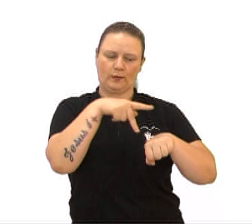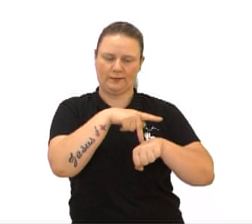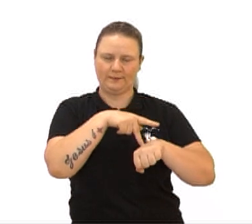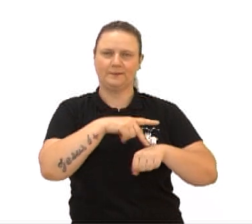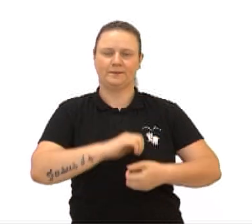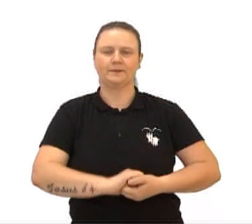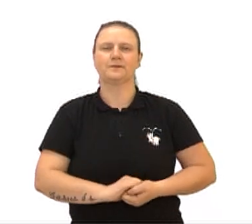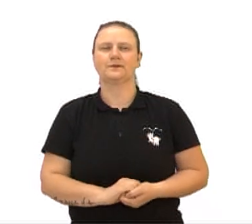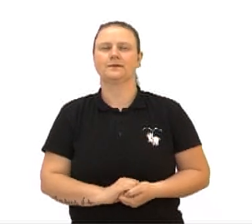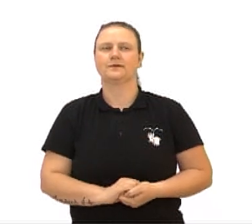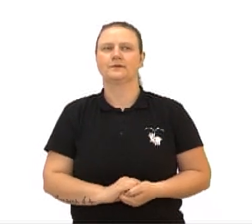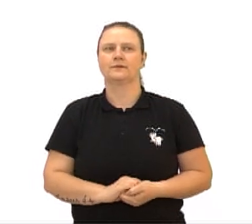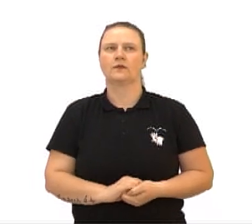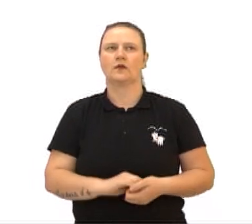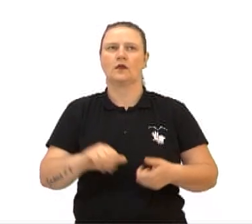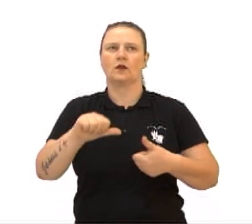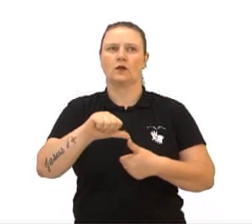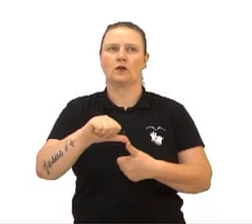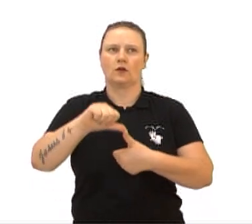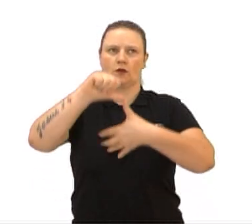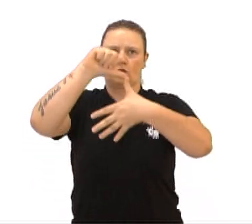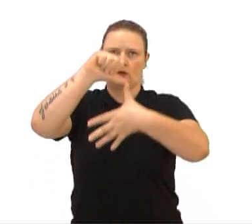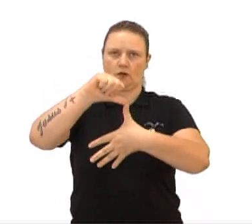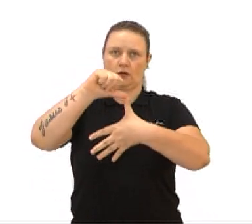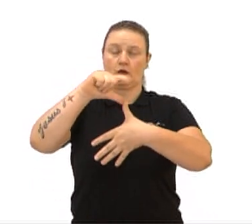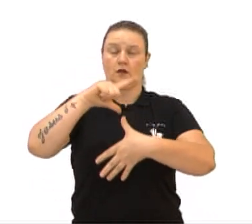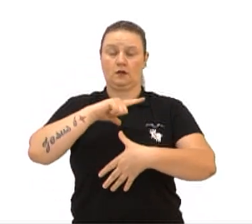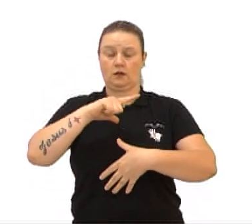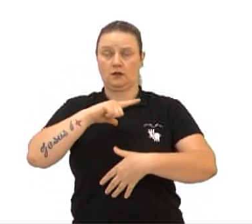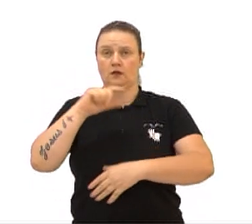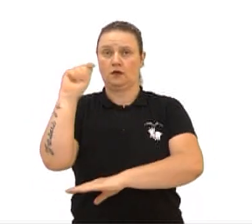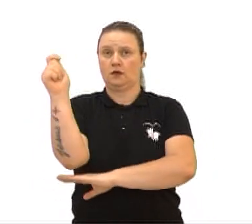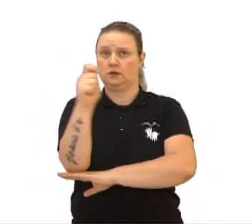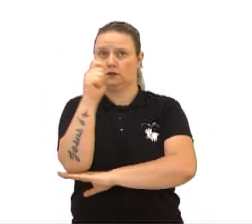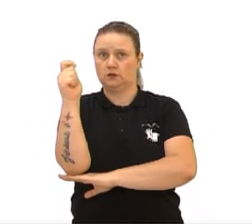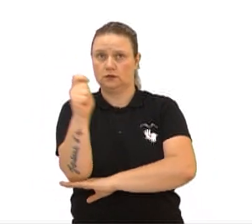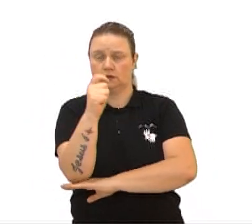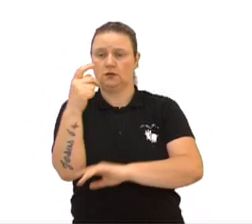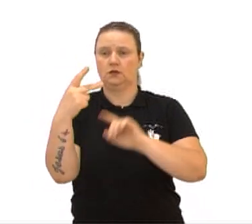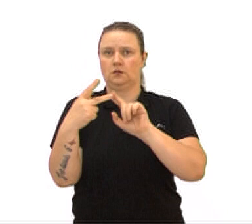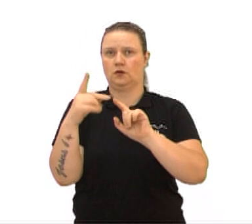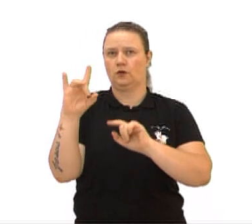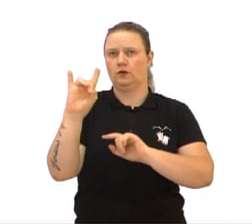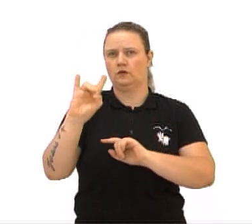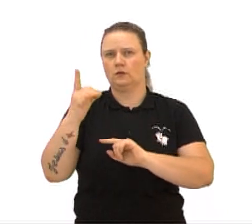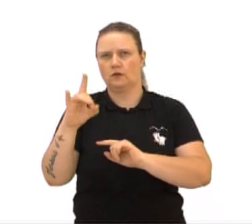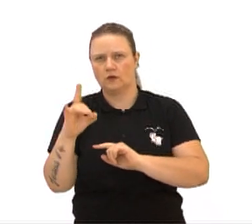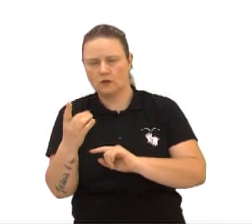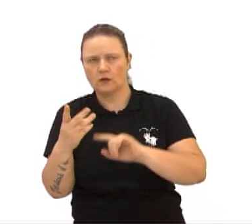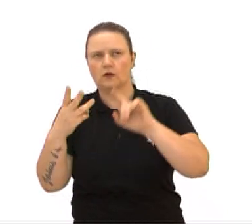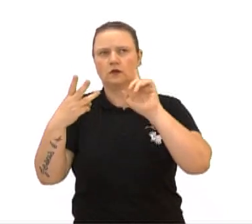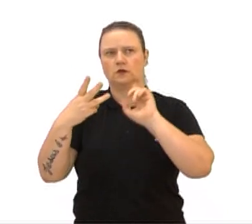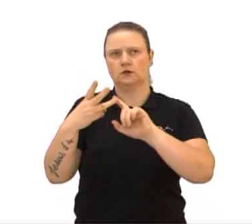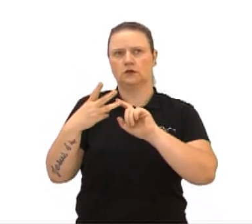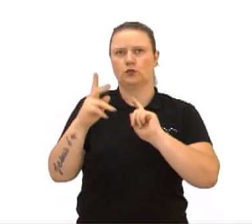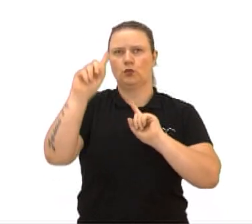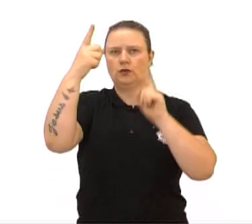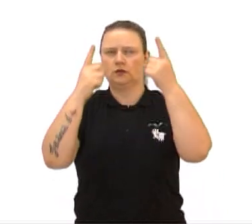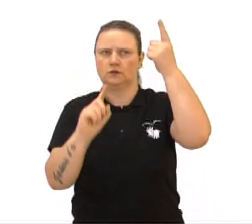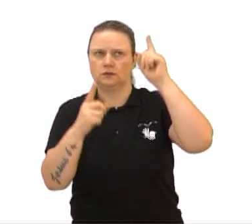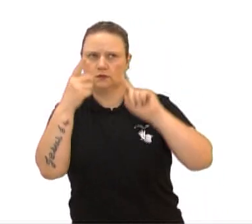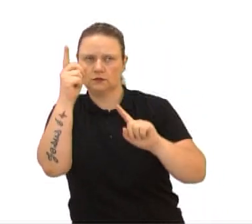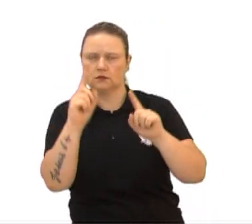E na América do Sul, temos Argentina, Bolívia, Chile, Colômbia,